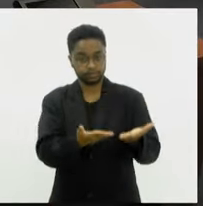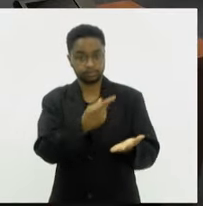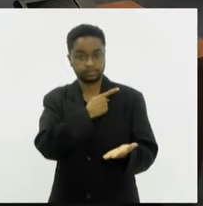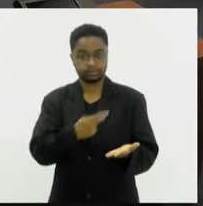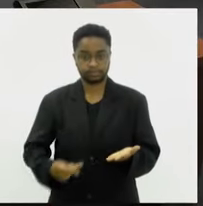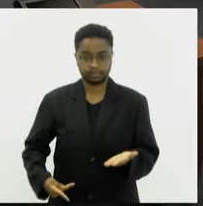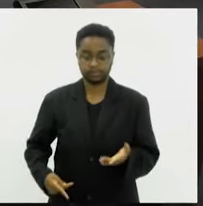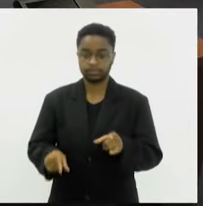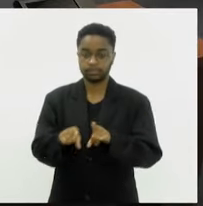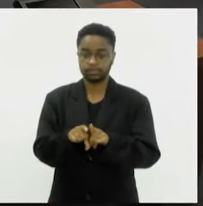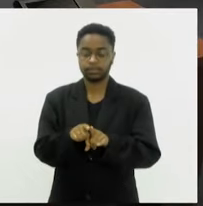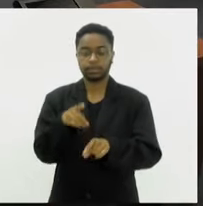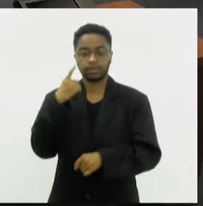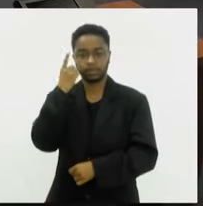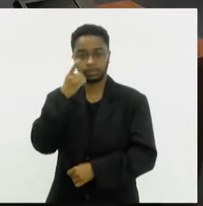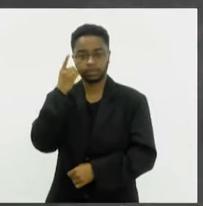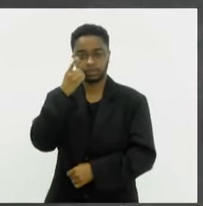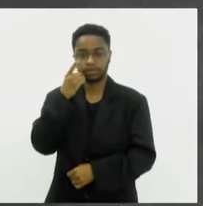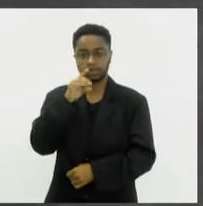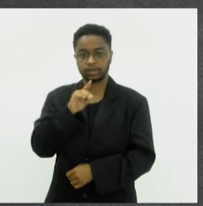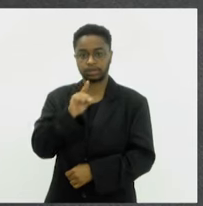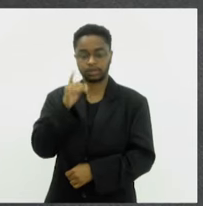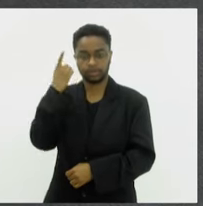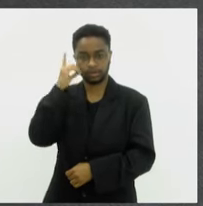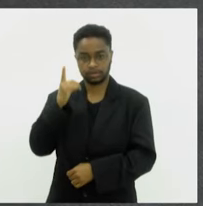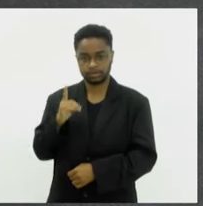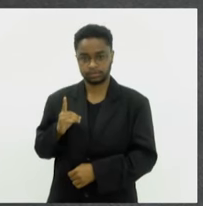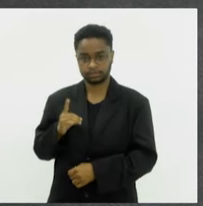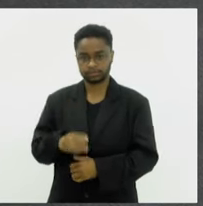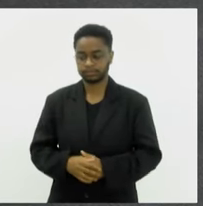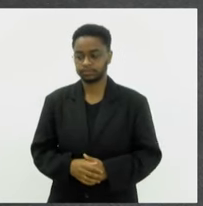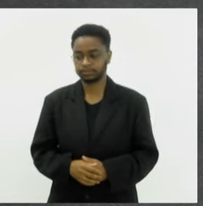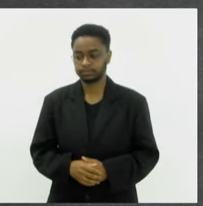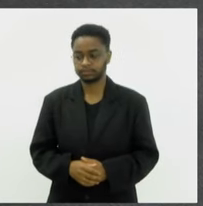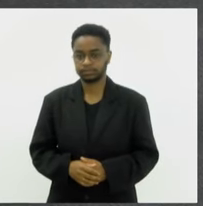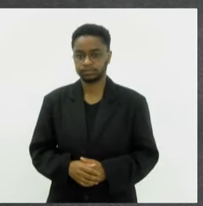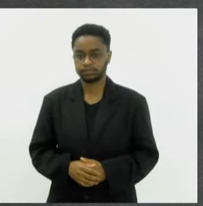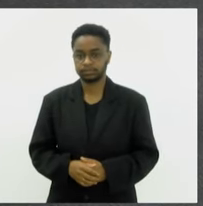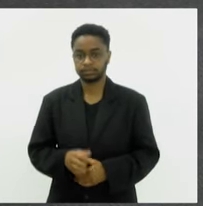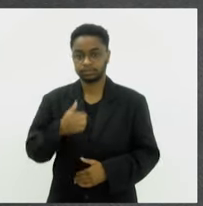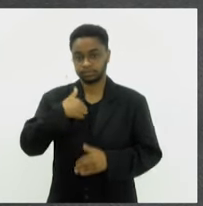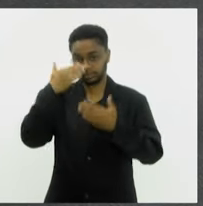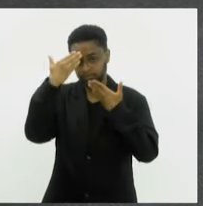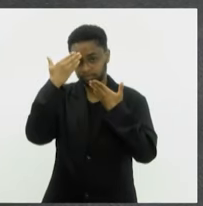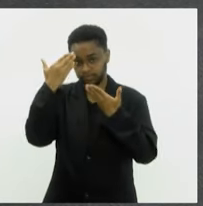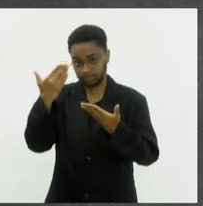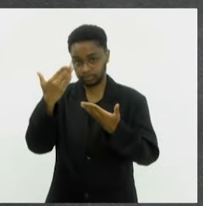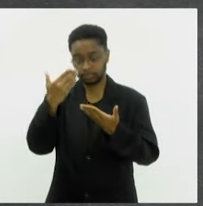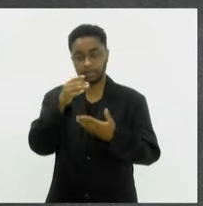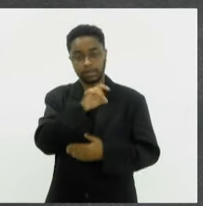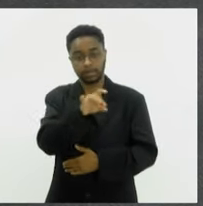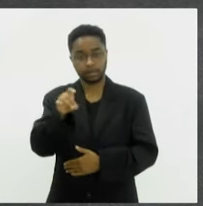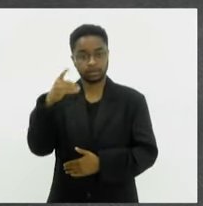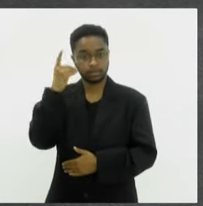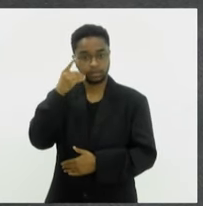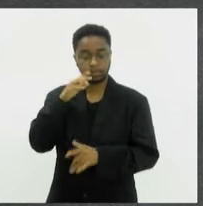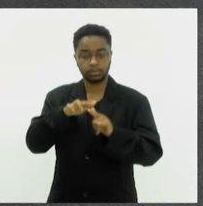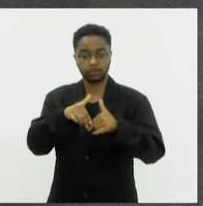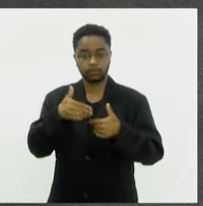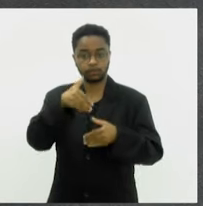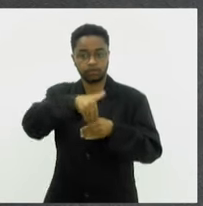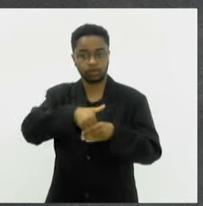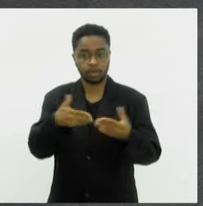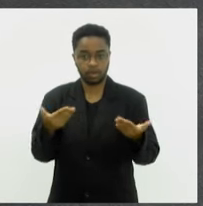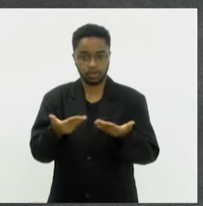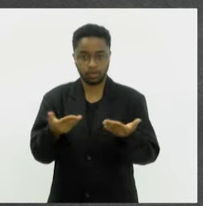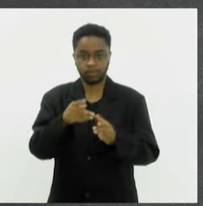querida nobre deputada Dani Balbi, agradecer aos nossos pares, né, pela votação agora